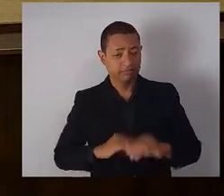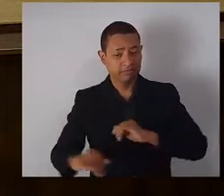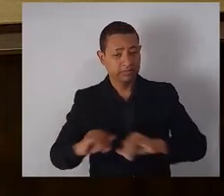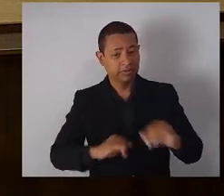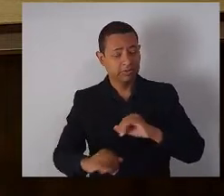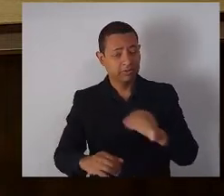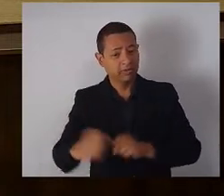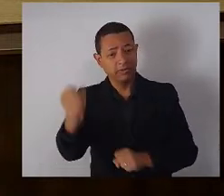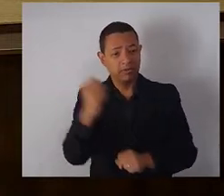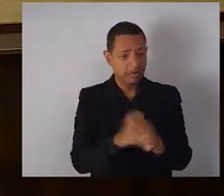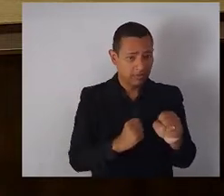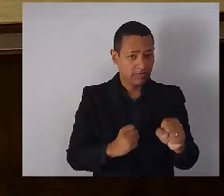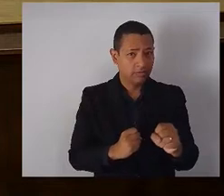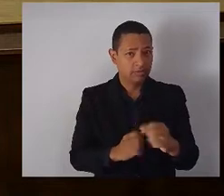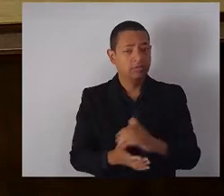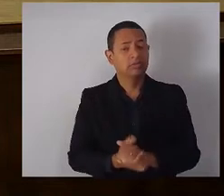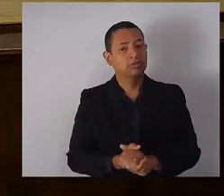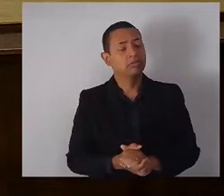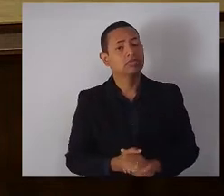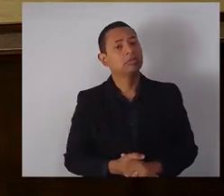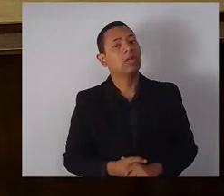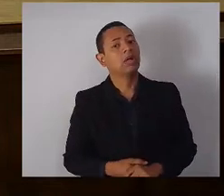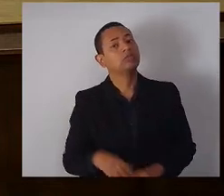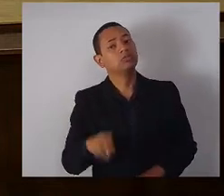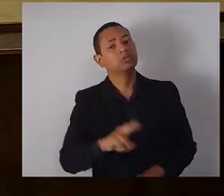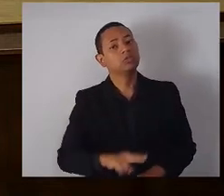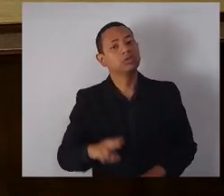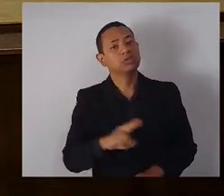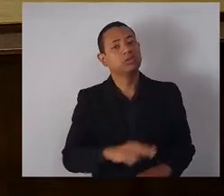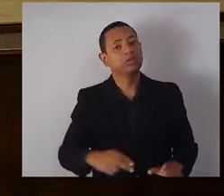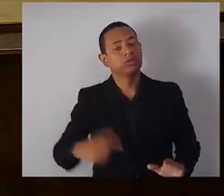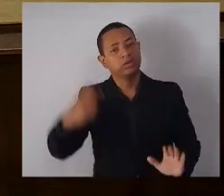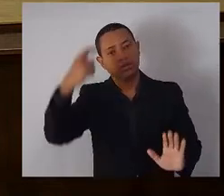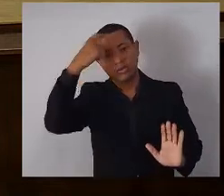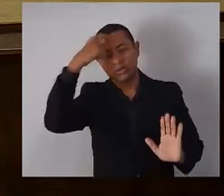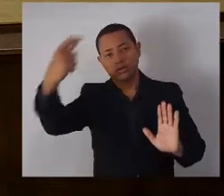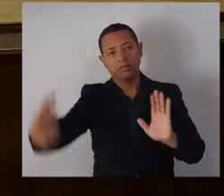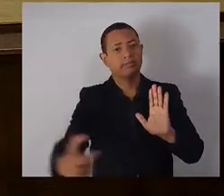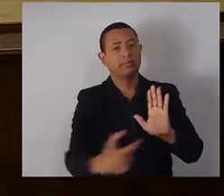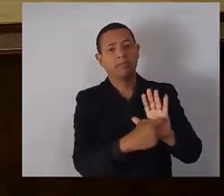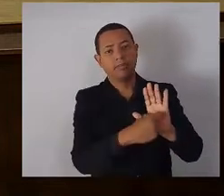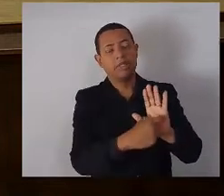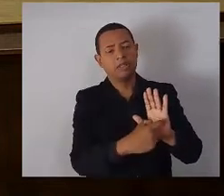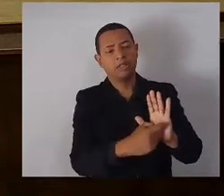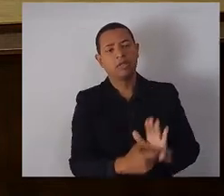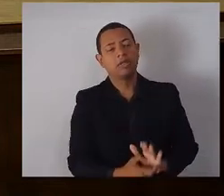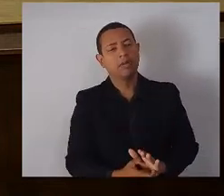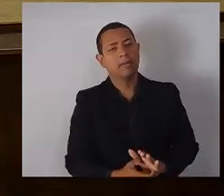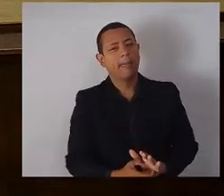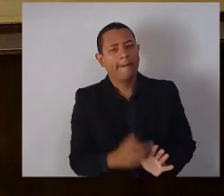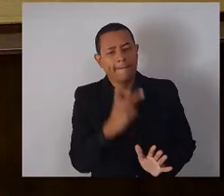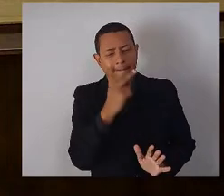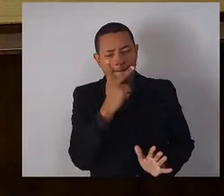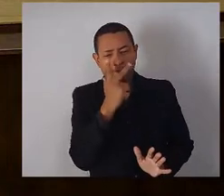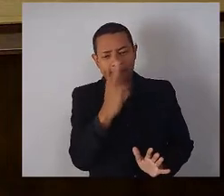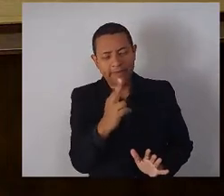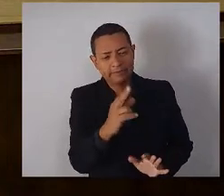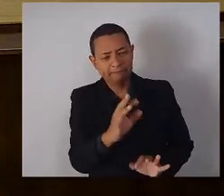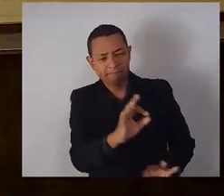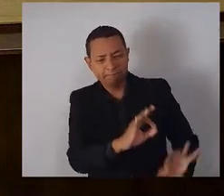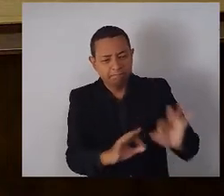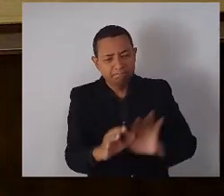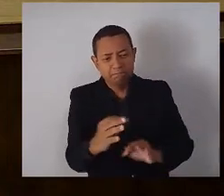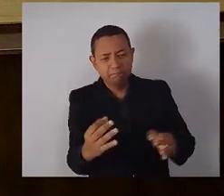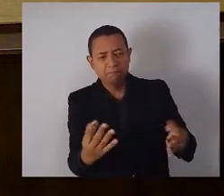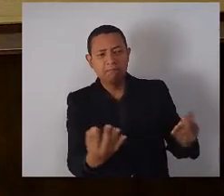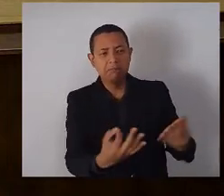quando principalmente está usando a inteligência artificial para ela ficar ainda mais aprimorada, aí